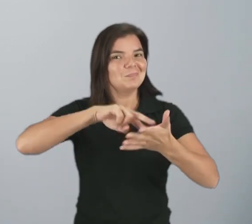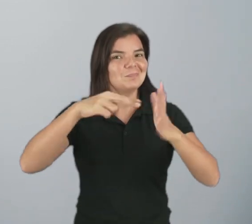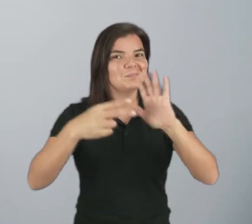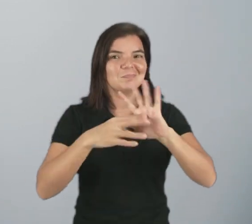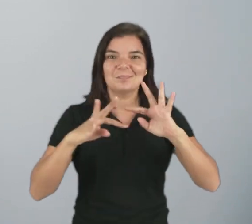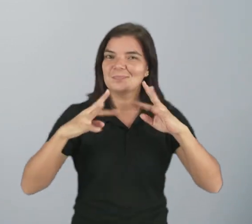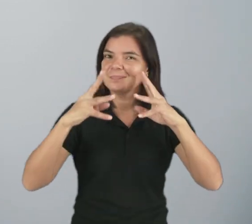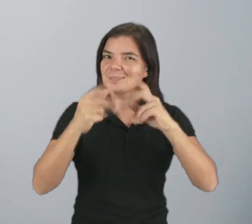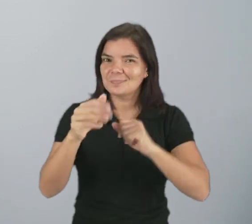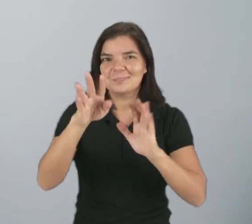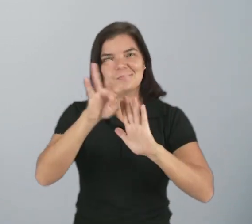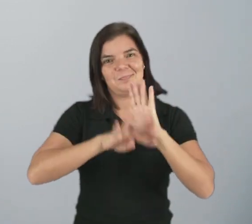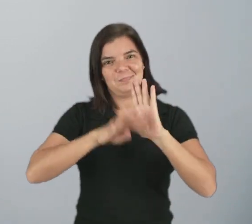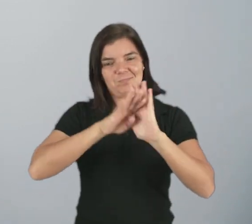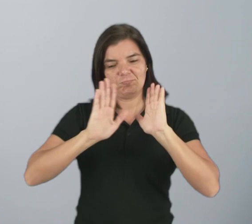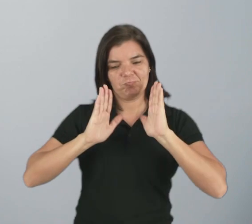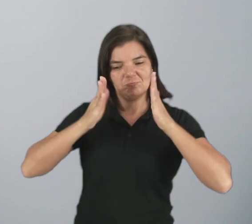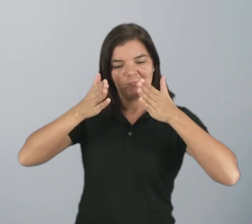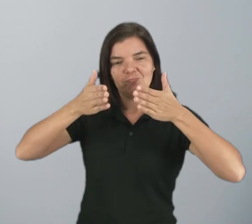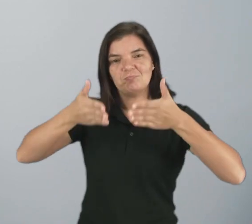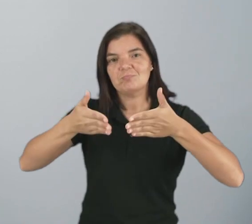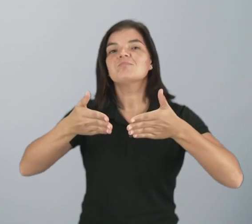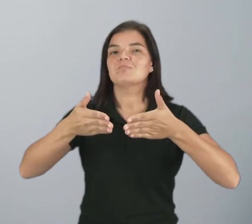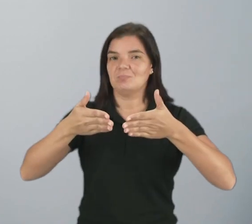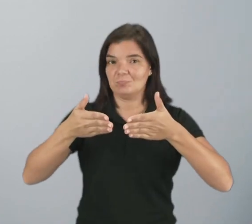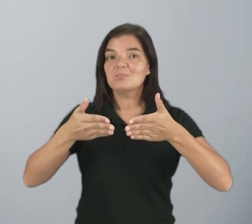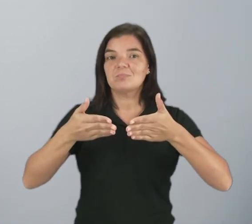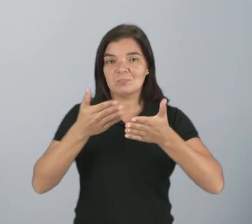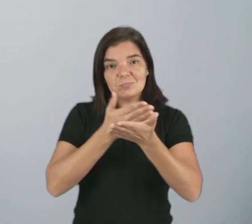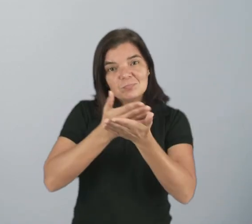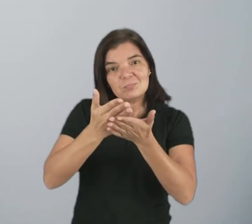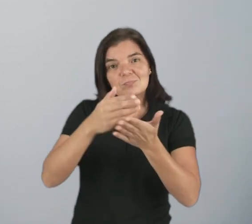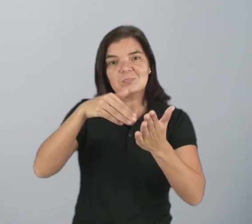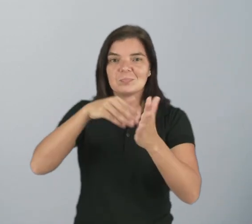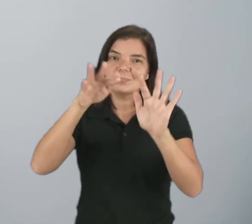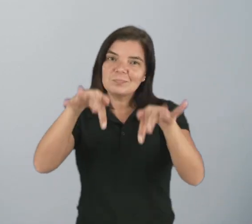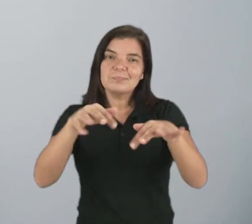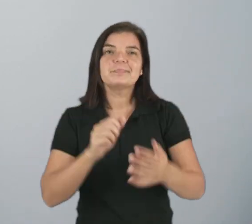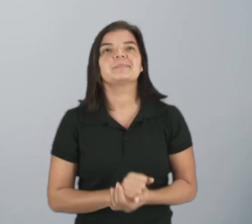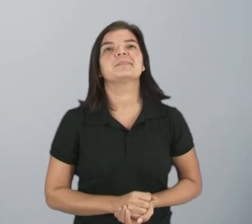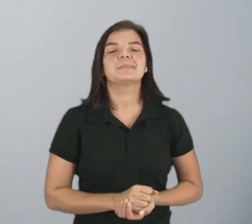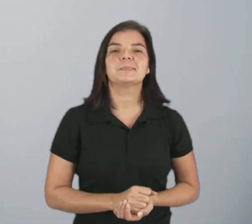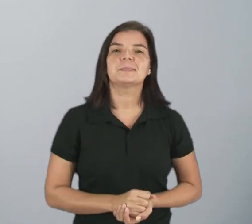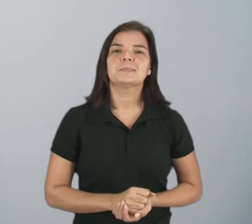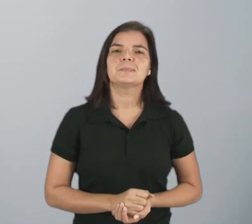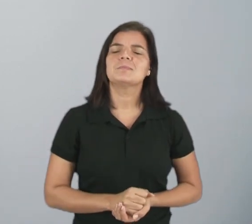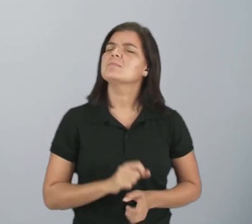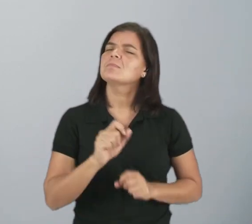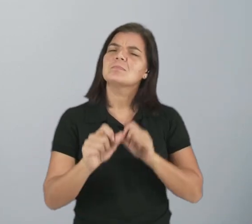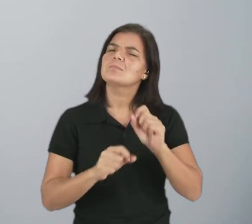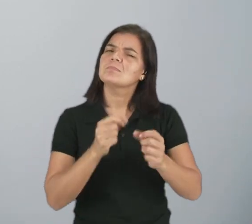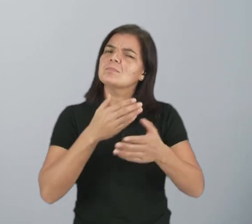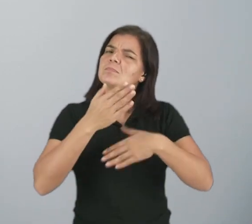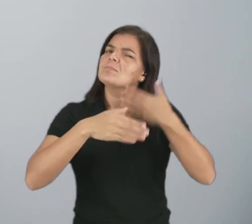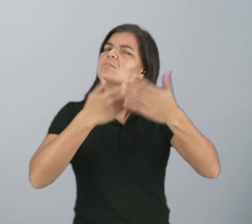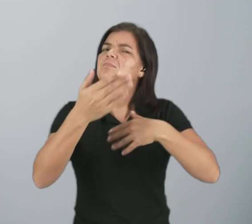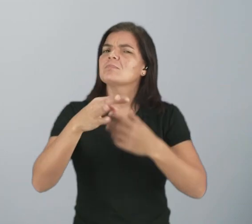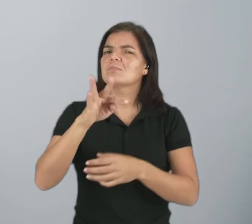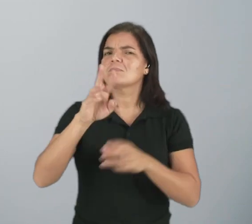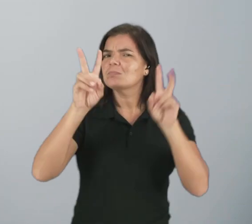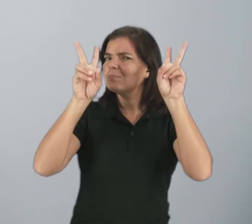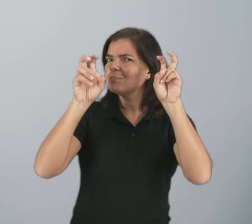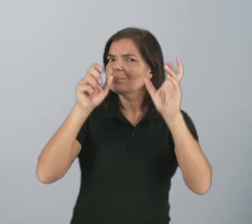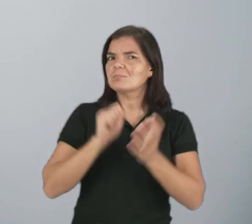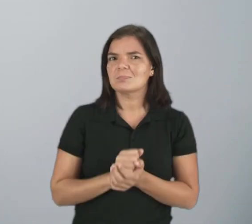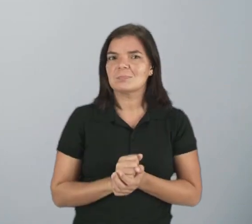sentido global do meu texto, é seguir aquela linha lógica do início ao fim. E o que seria progressão temática?